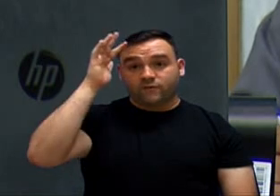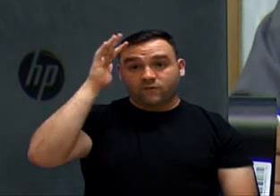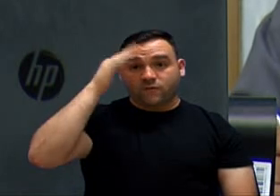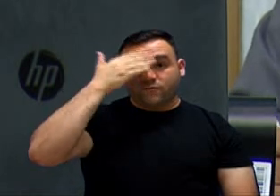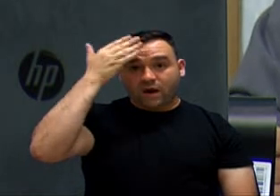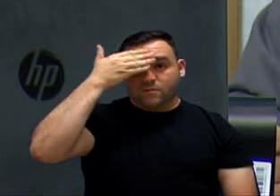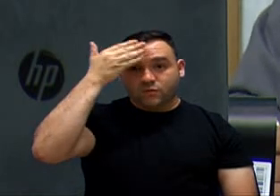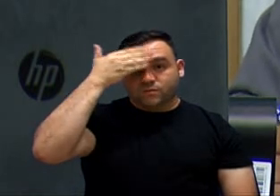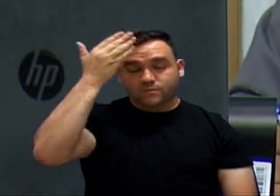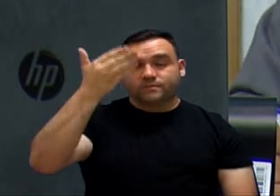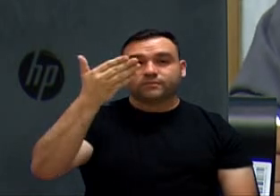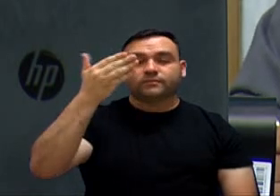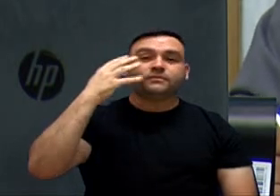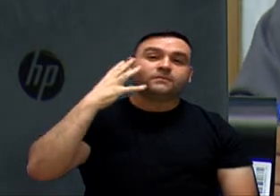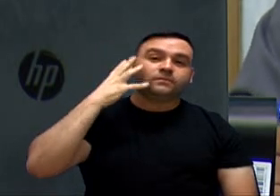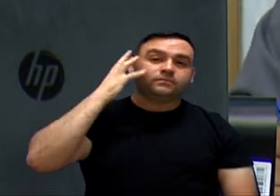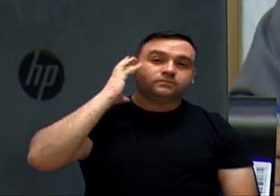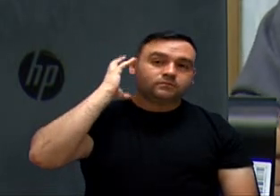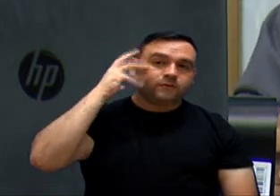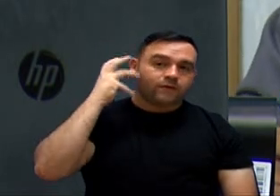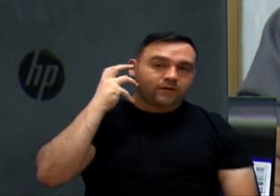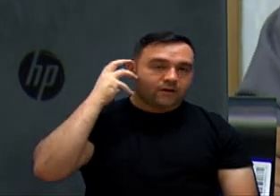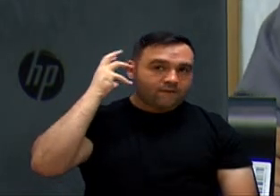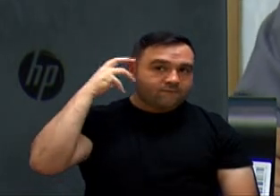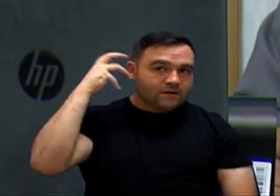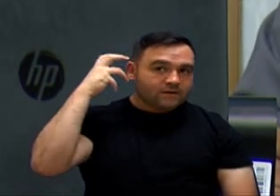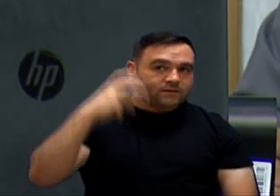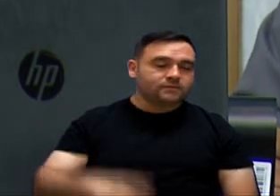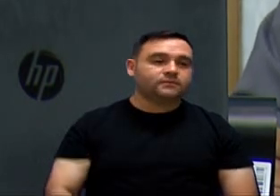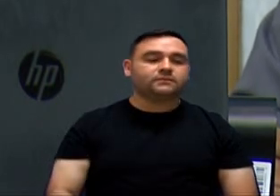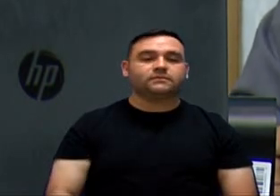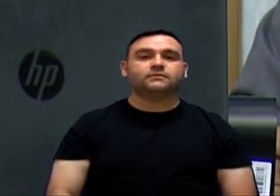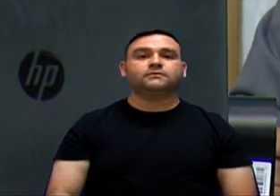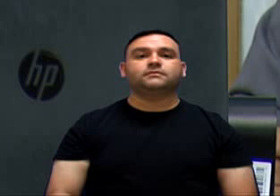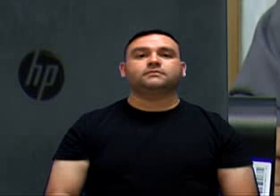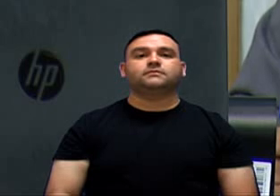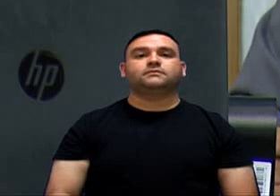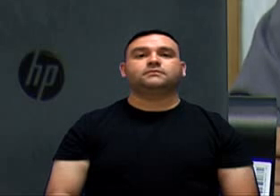Simoa, Fernanda Garcia, o voto.